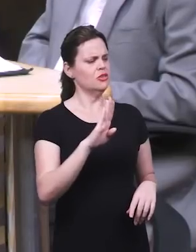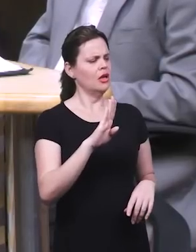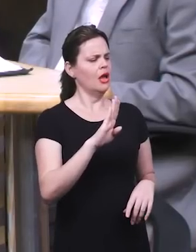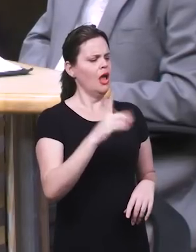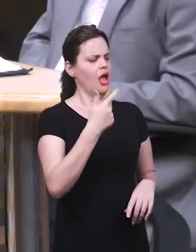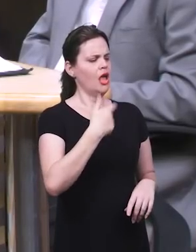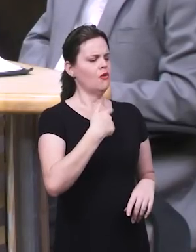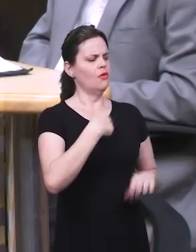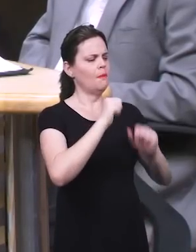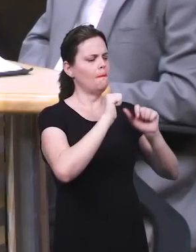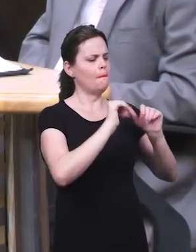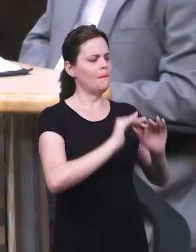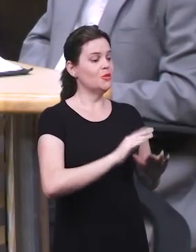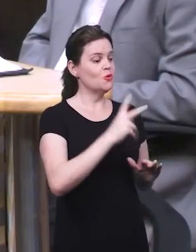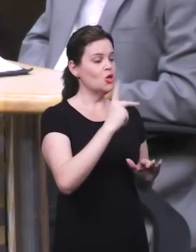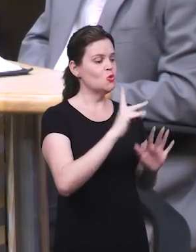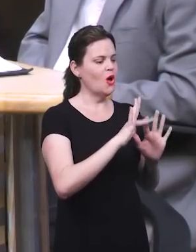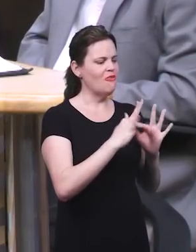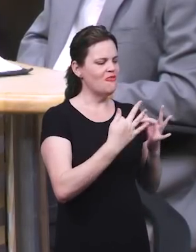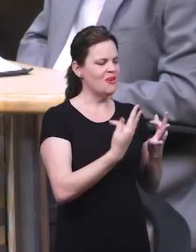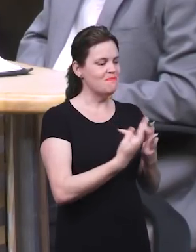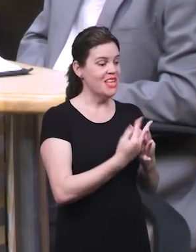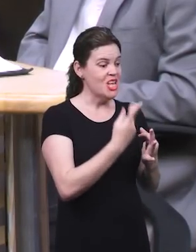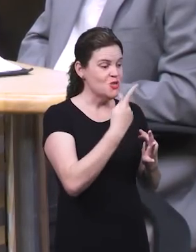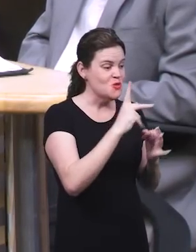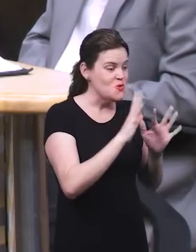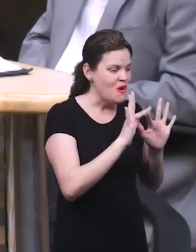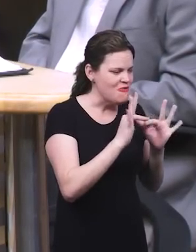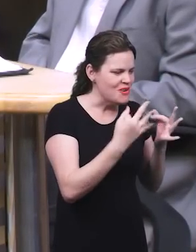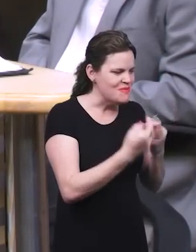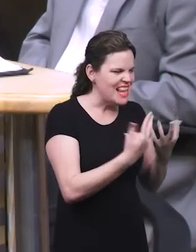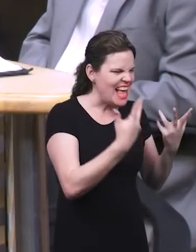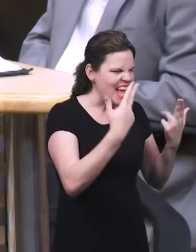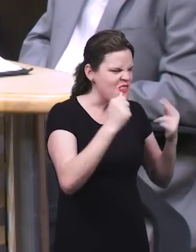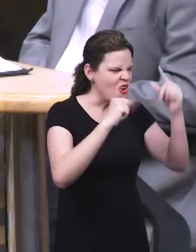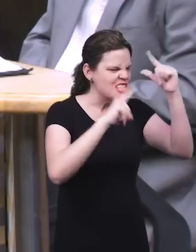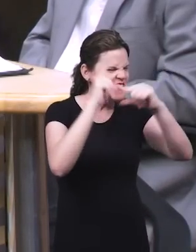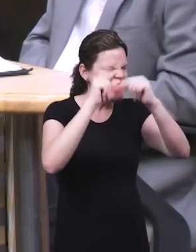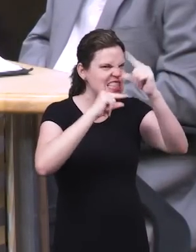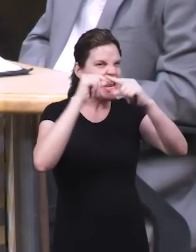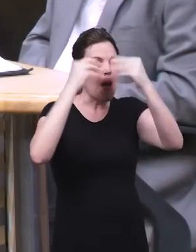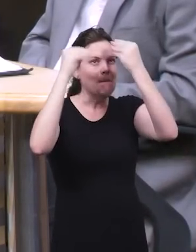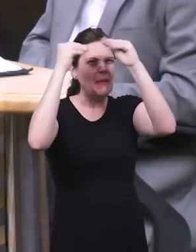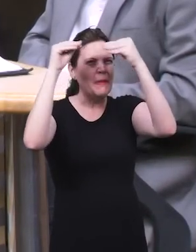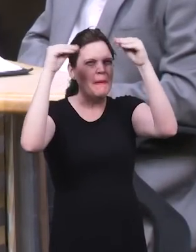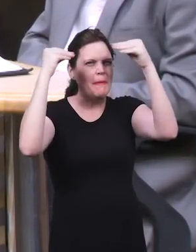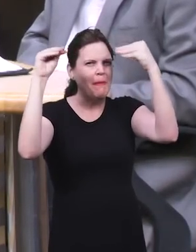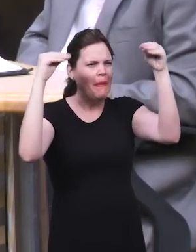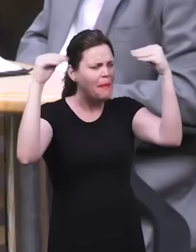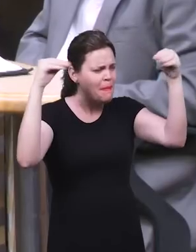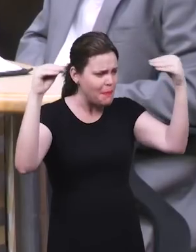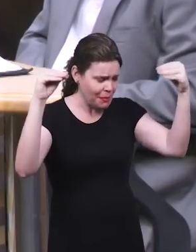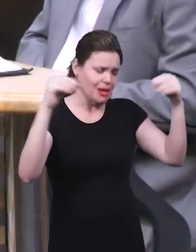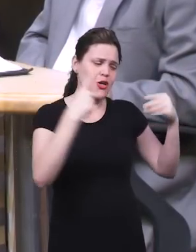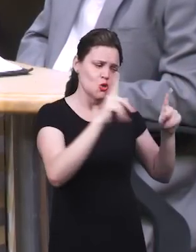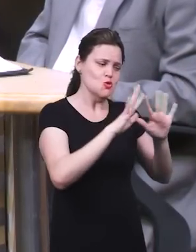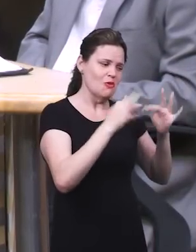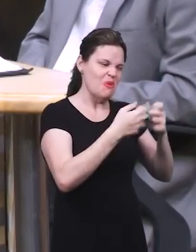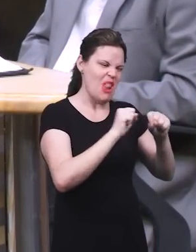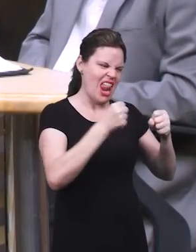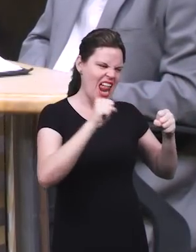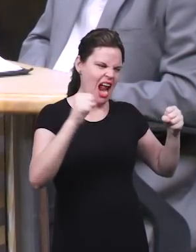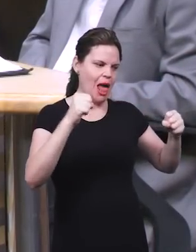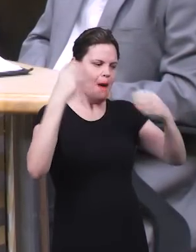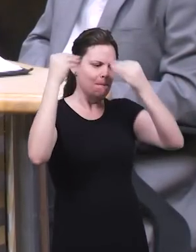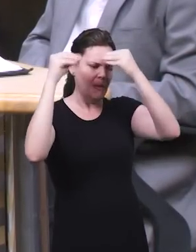que farei de ti uma grande nação, essa nação será como as estrelas no céu, como as areias na praia do mar. E aqui nós vemos que